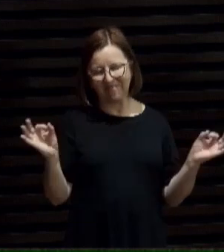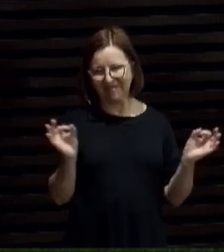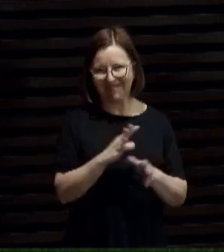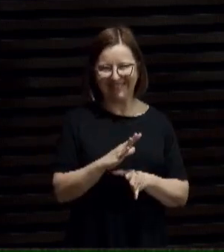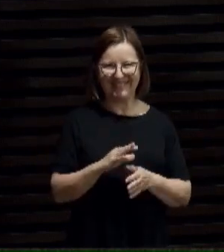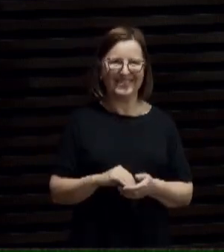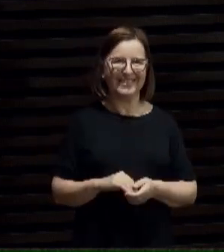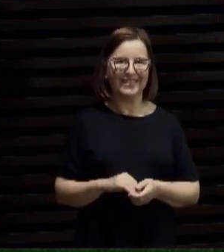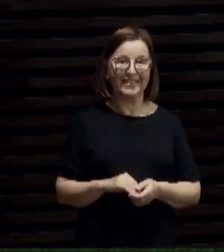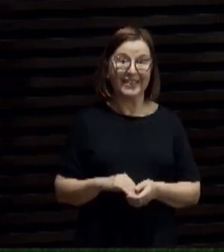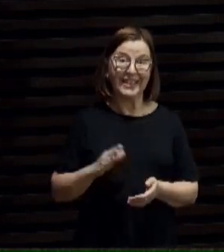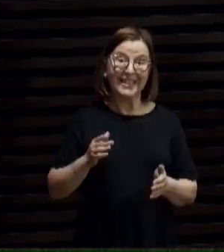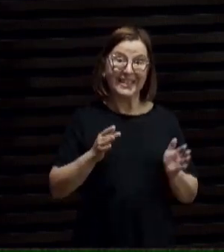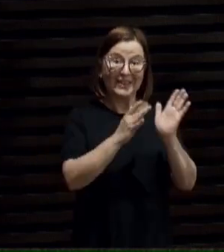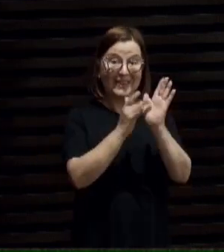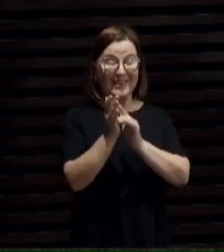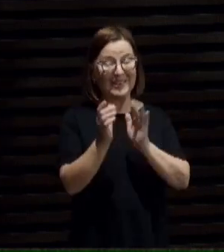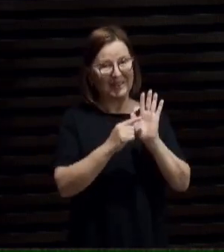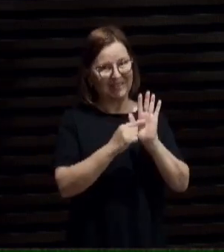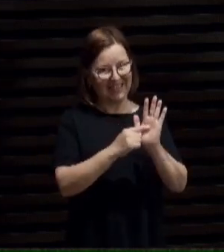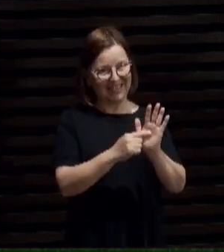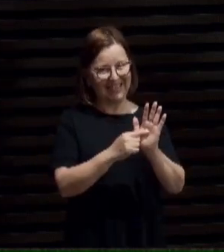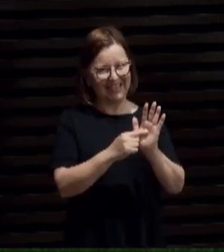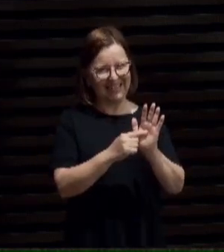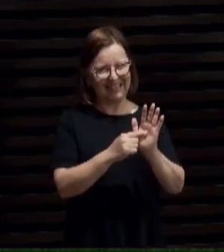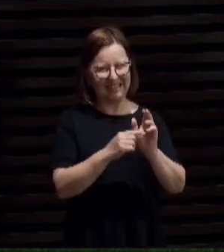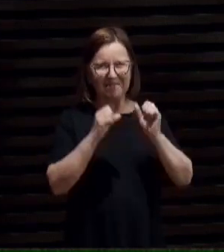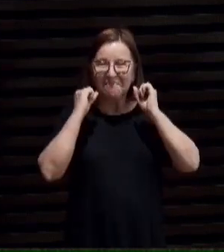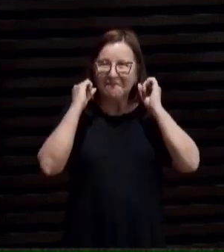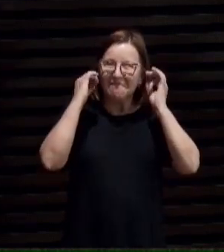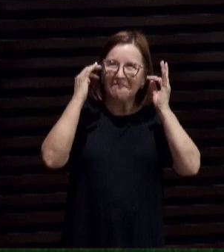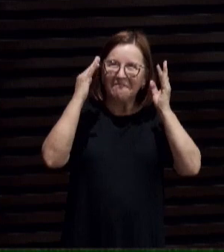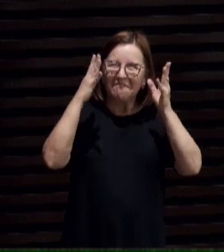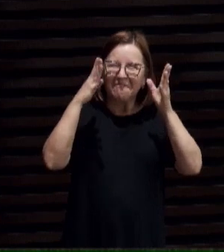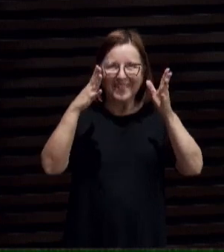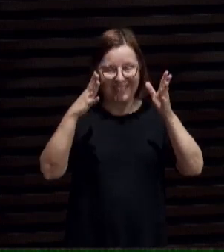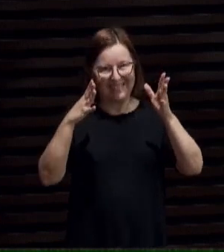É aí quando Jesus aparece no lusco-fusco da madrugada,